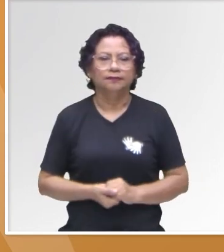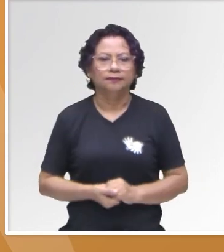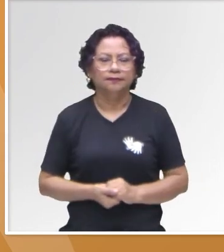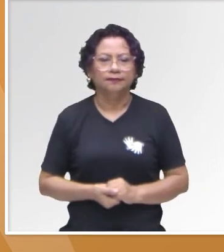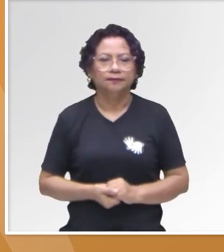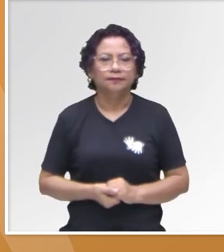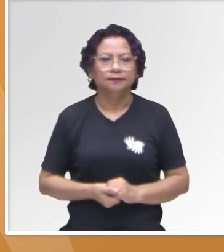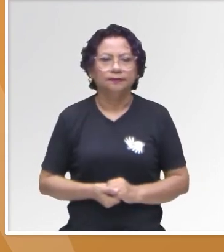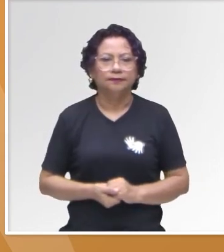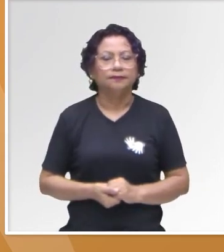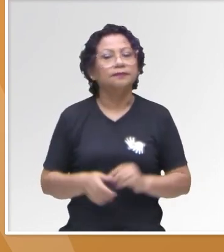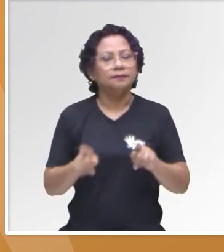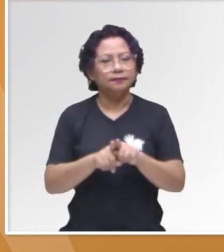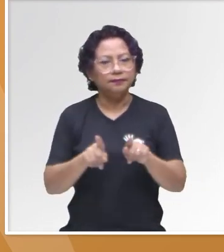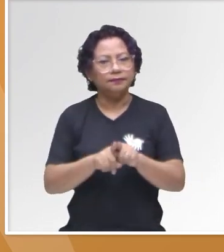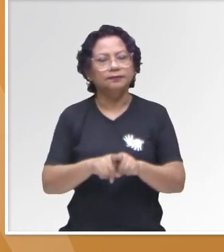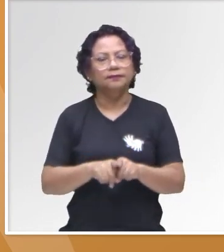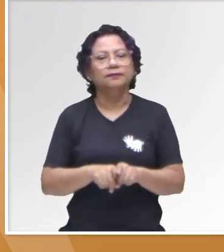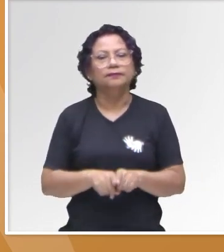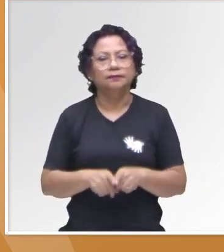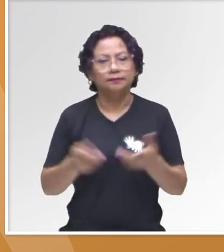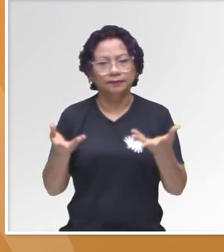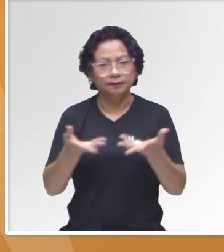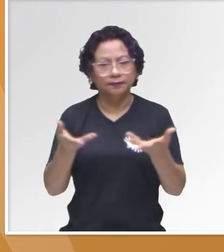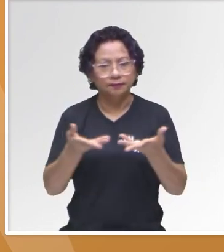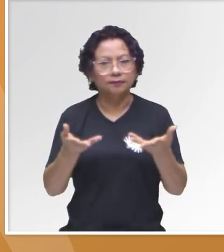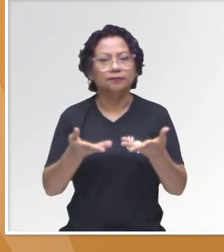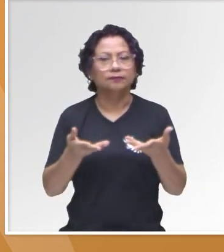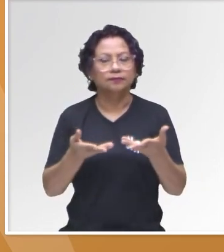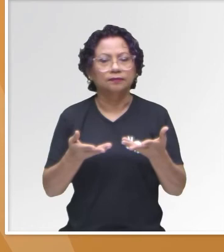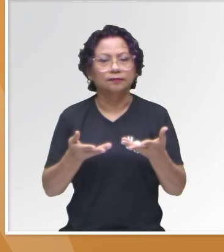também atualmente, né, como que esses países